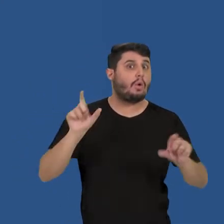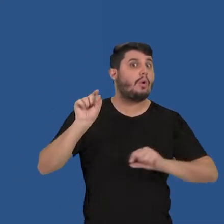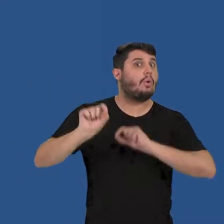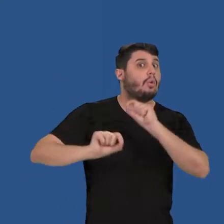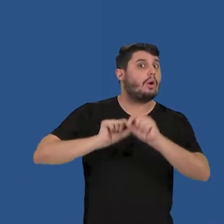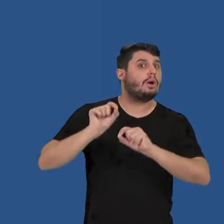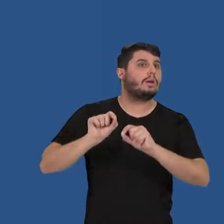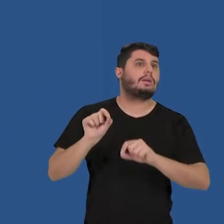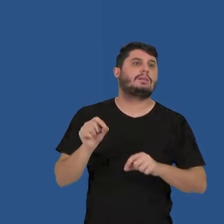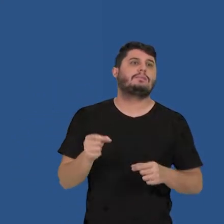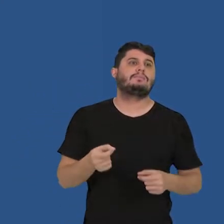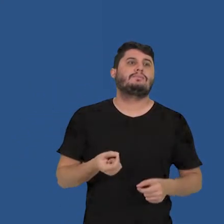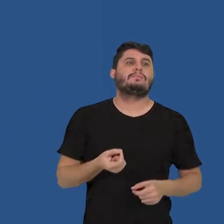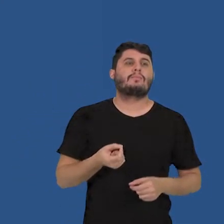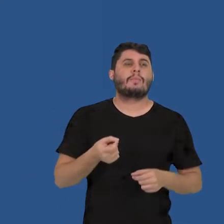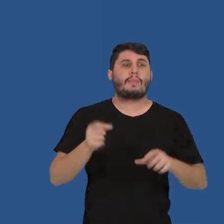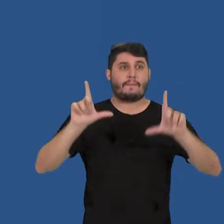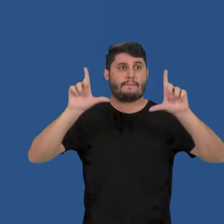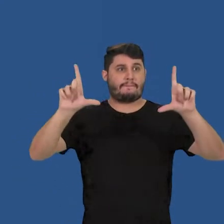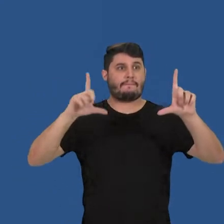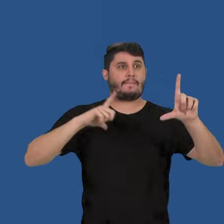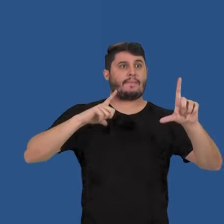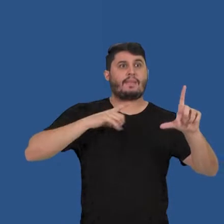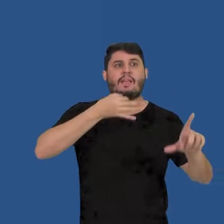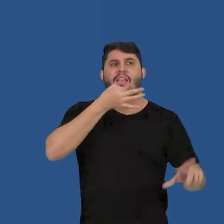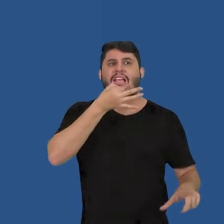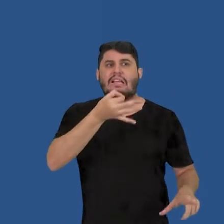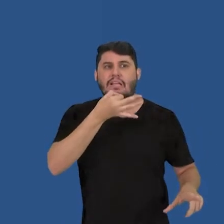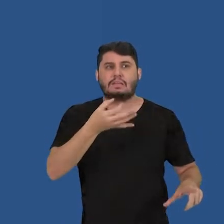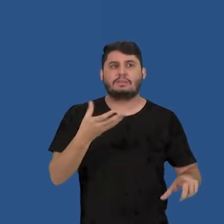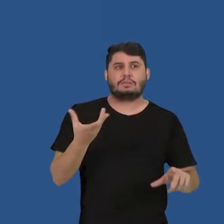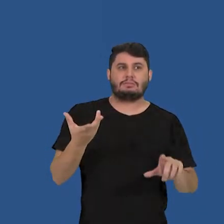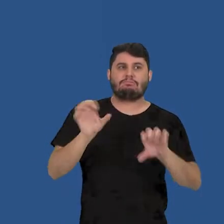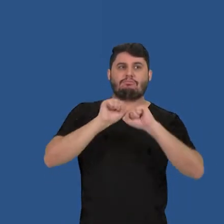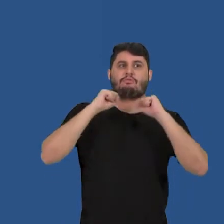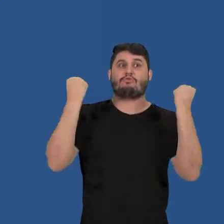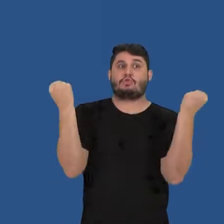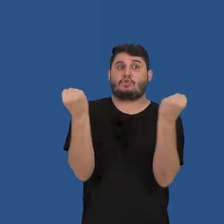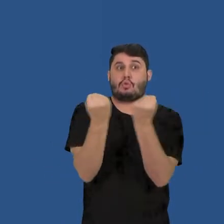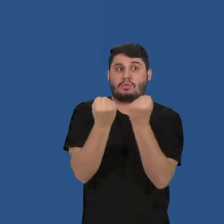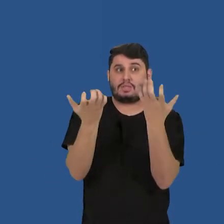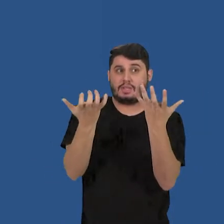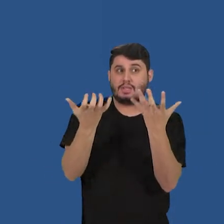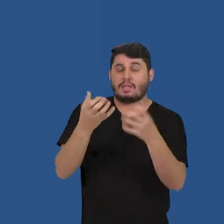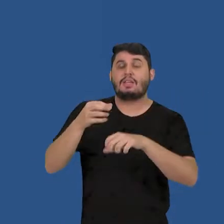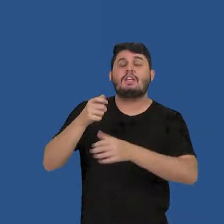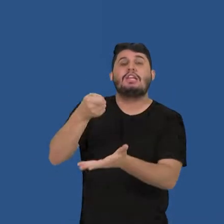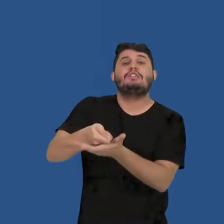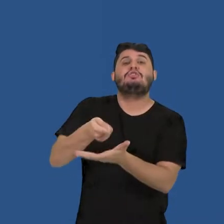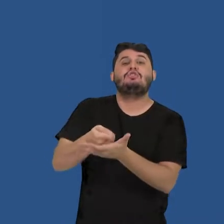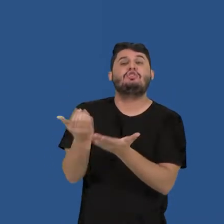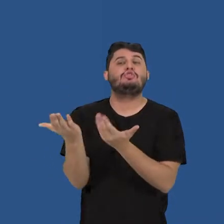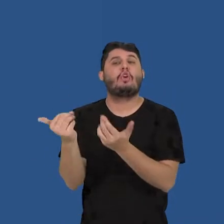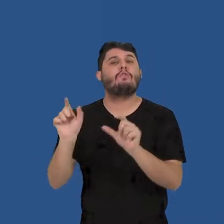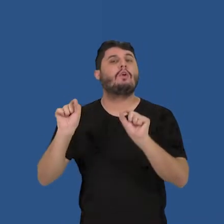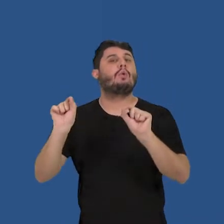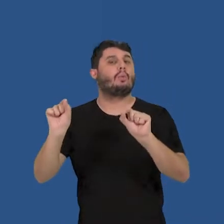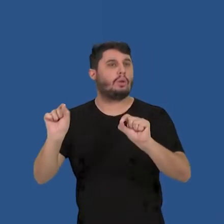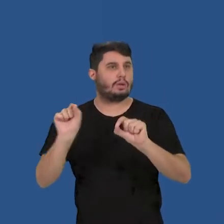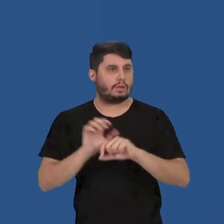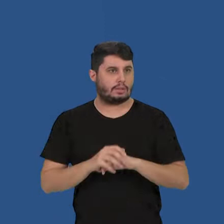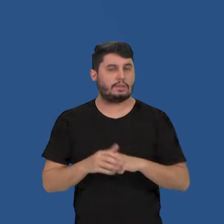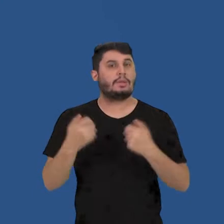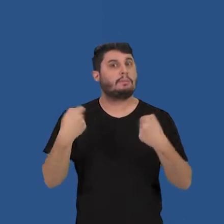do adolescente que... Agora eu sei que é um adolescente, mas não é agora. Agora é na nossa técnica. Mas a sua, lembra qual é a técnica? Lê isso